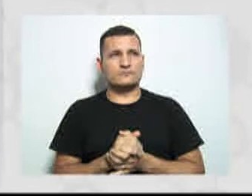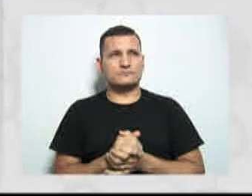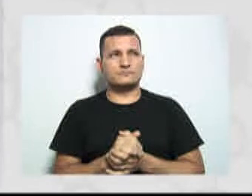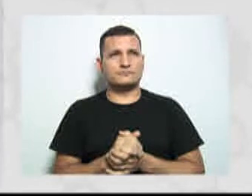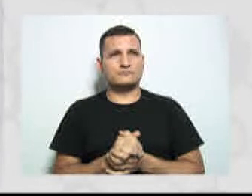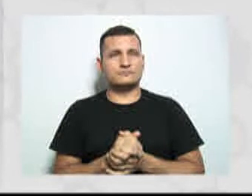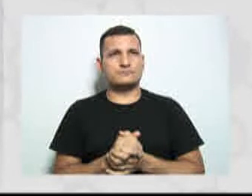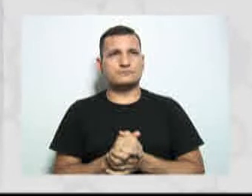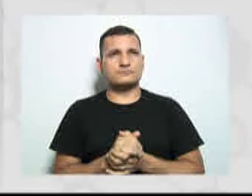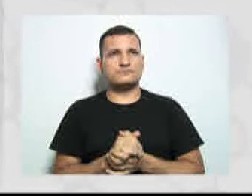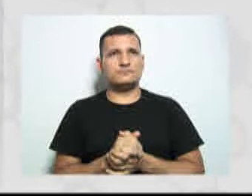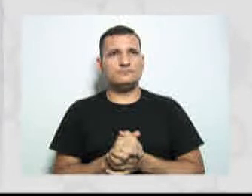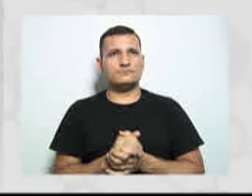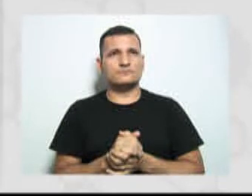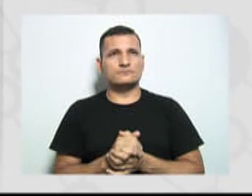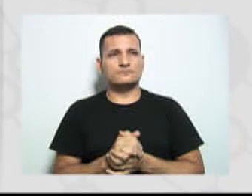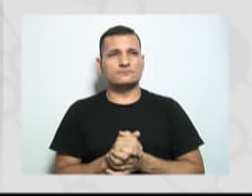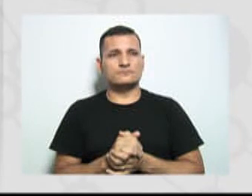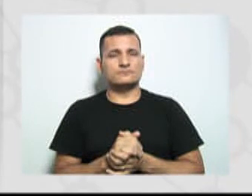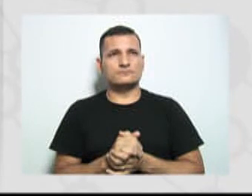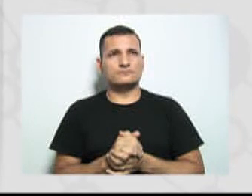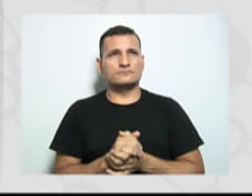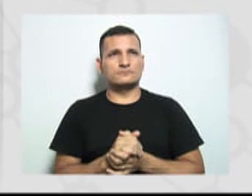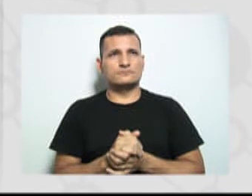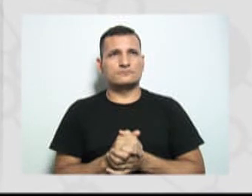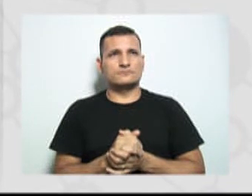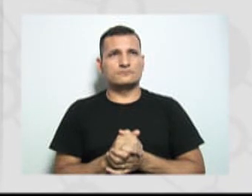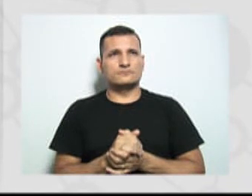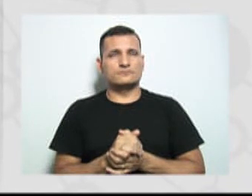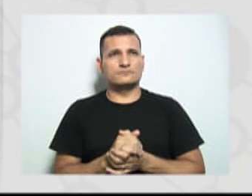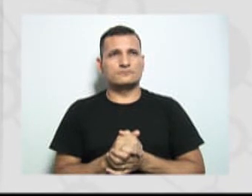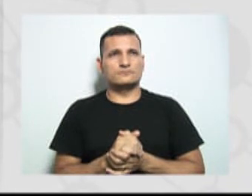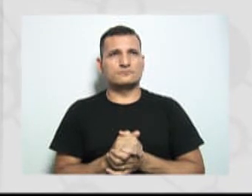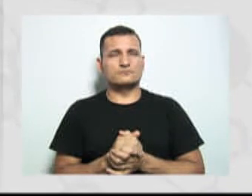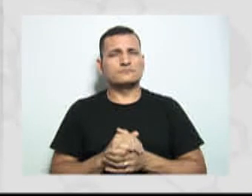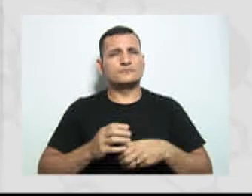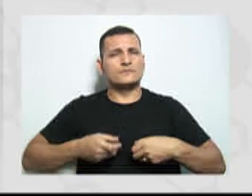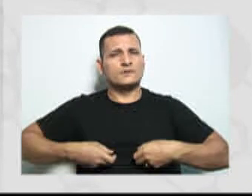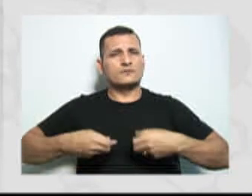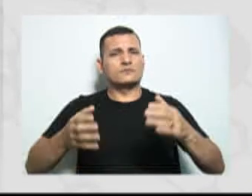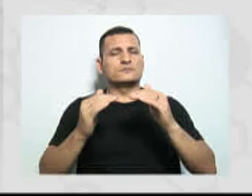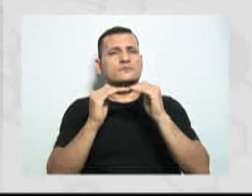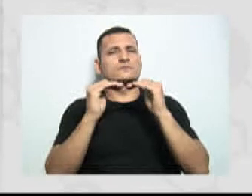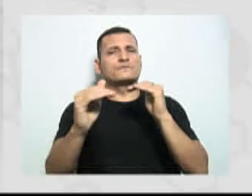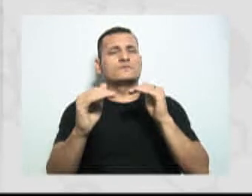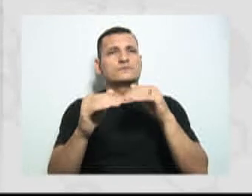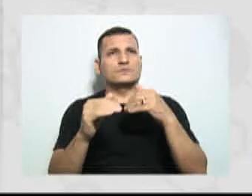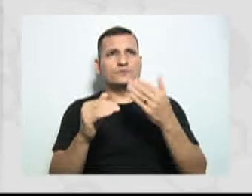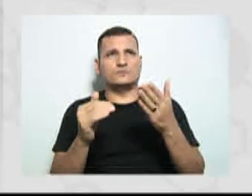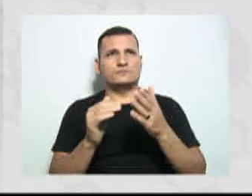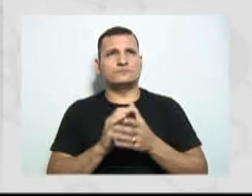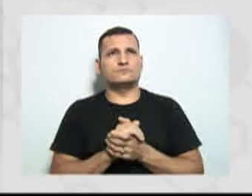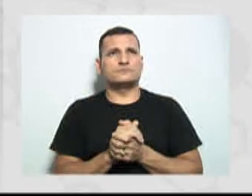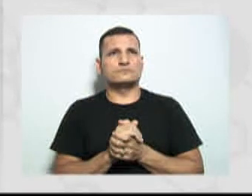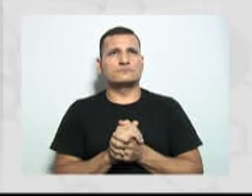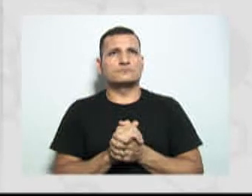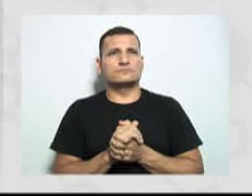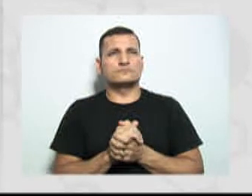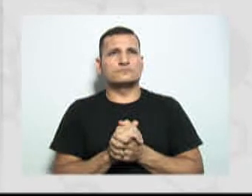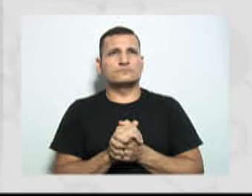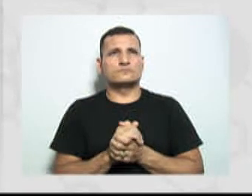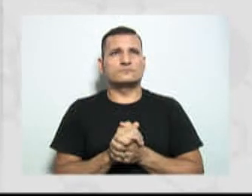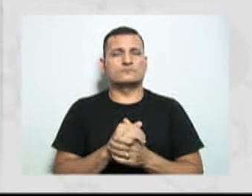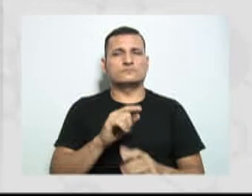Vamos voltar à informação. Quais são os meus custos fixos? Nós temos aqui de custos fixos